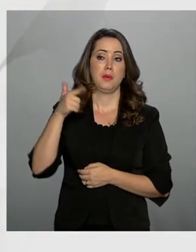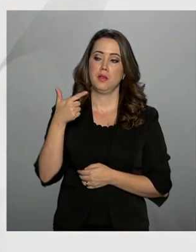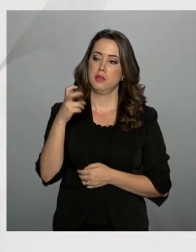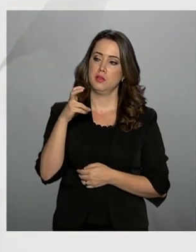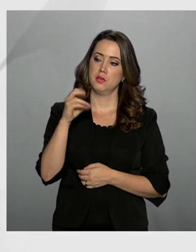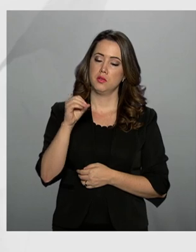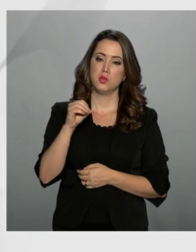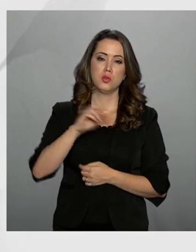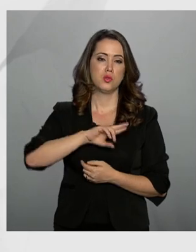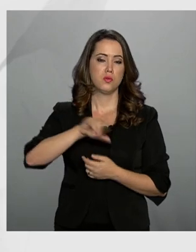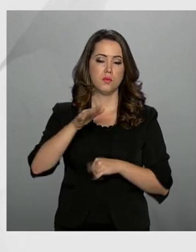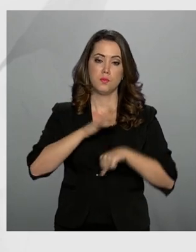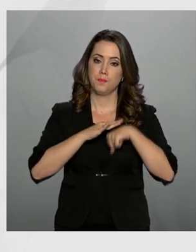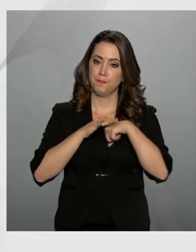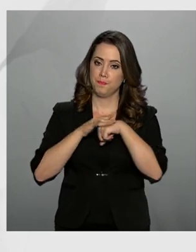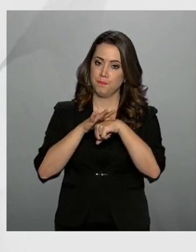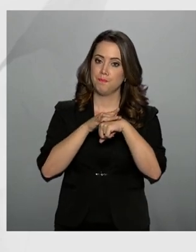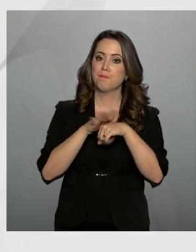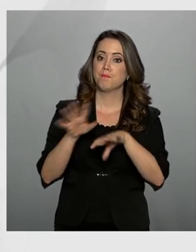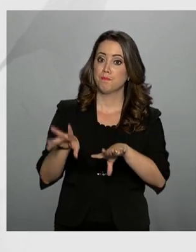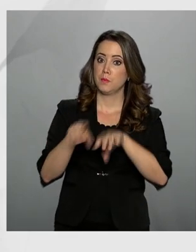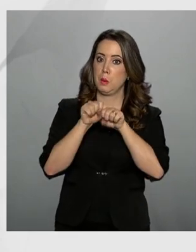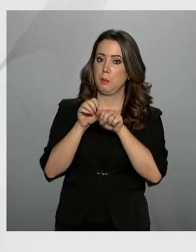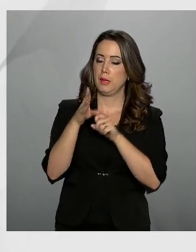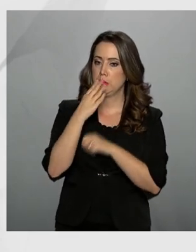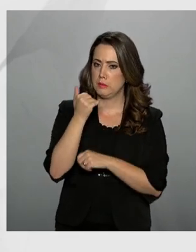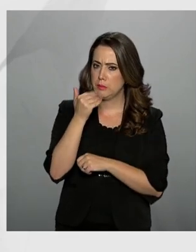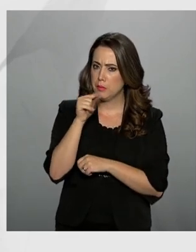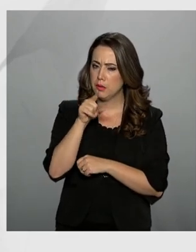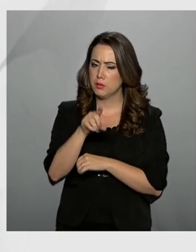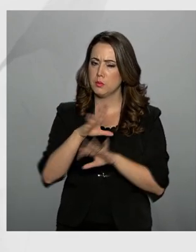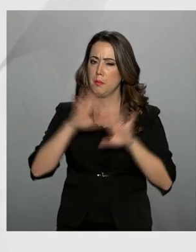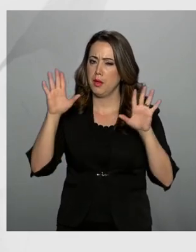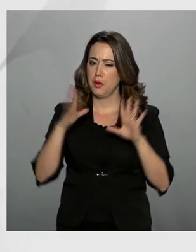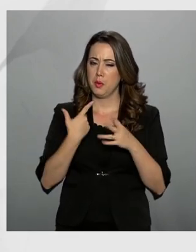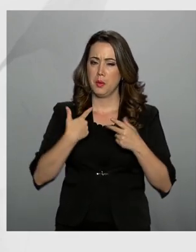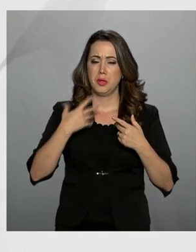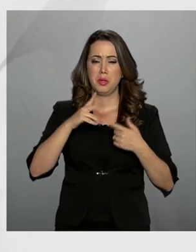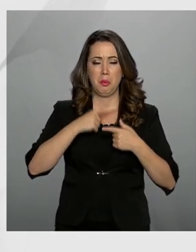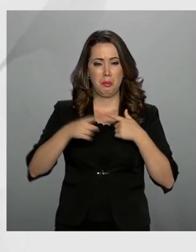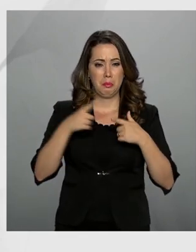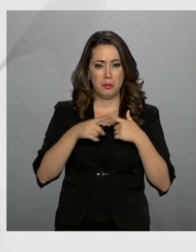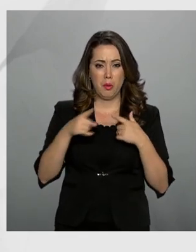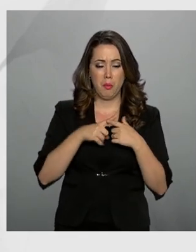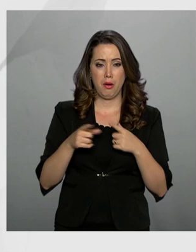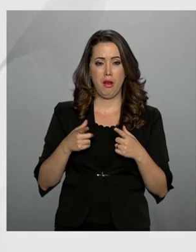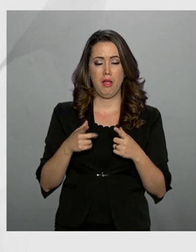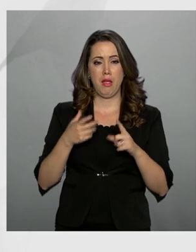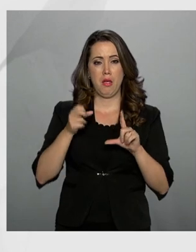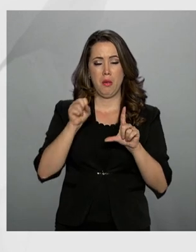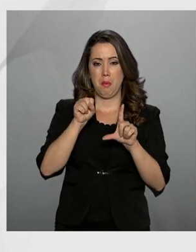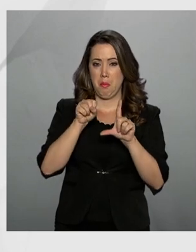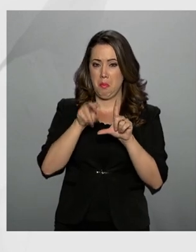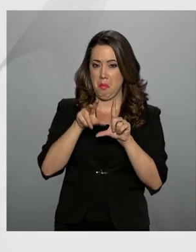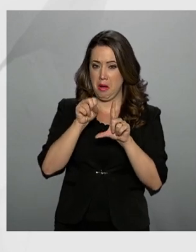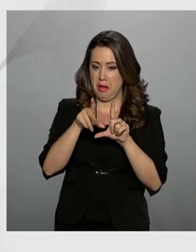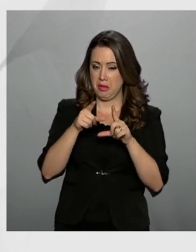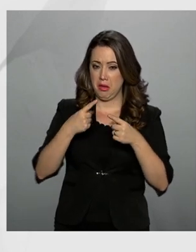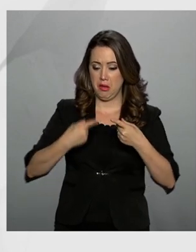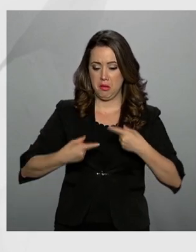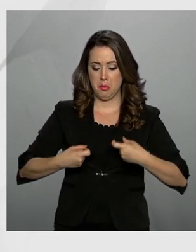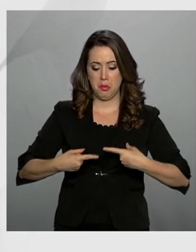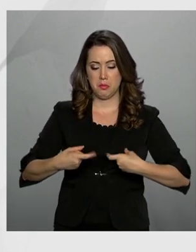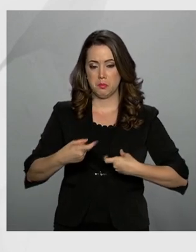250 tipos de doenças transmitidas por alimentos. A maioria delas são infecções causadas por bactérias, vírus e parasitas. No